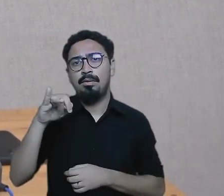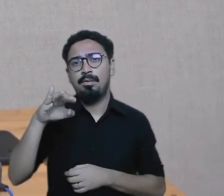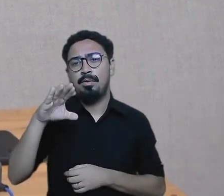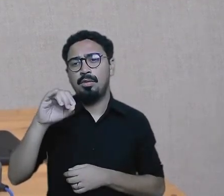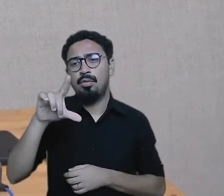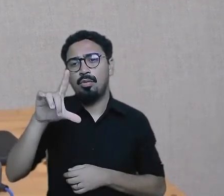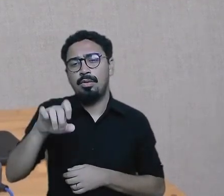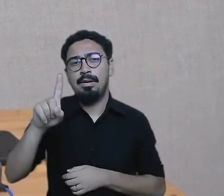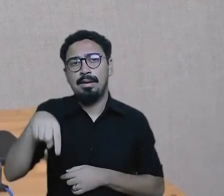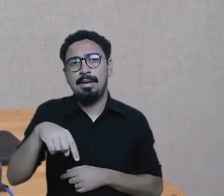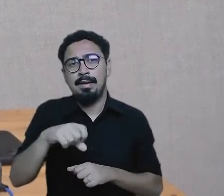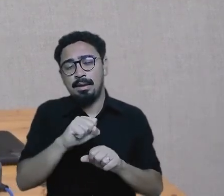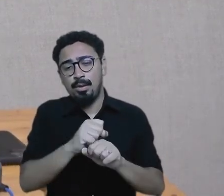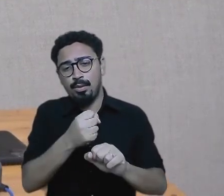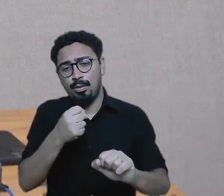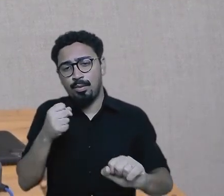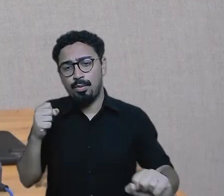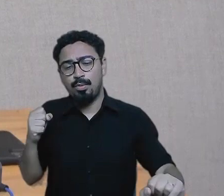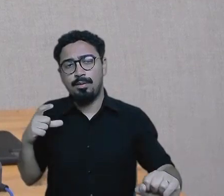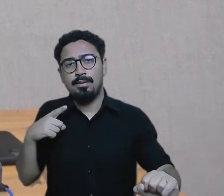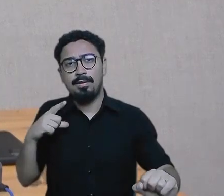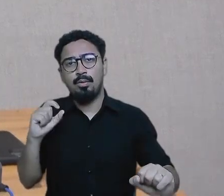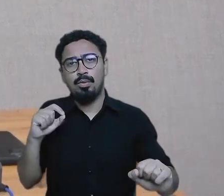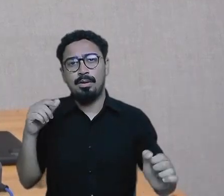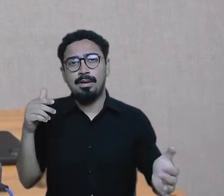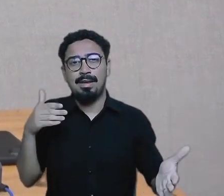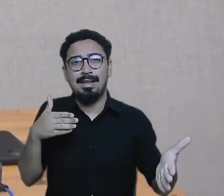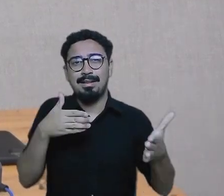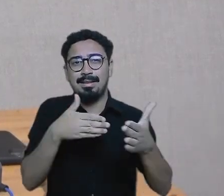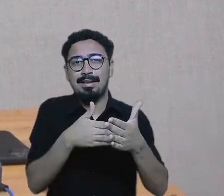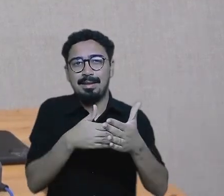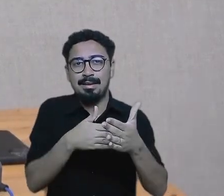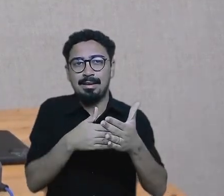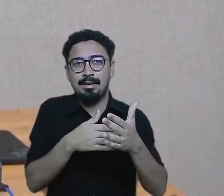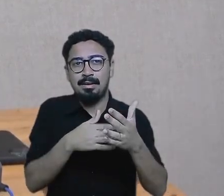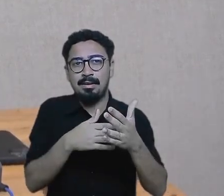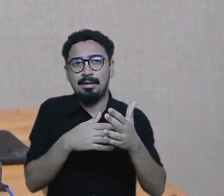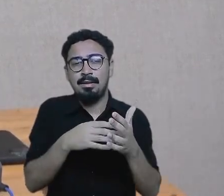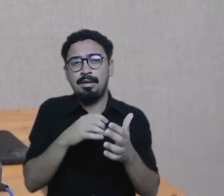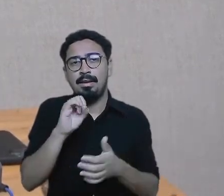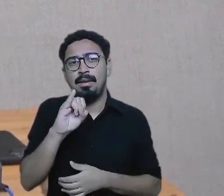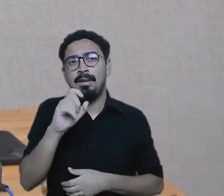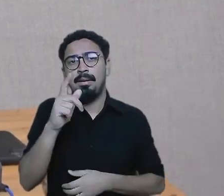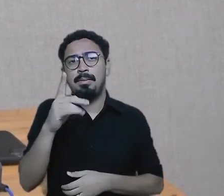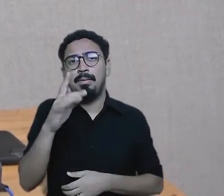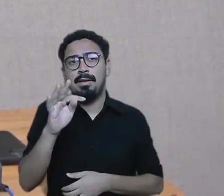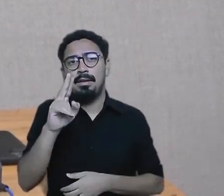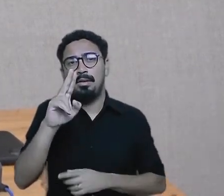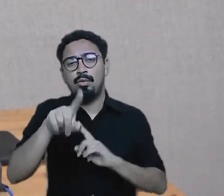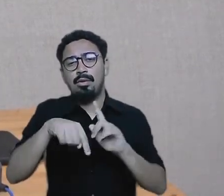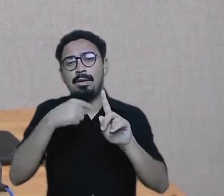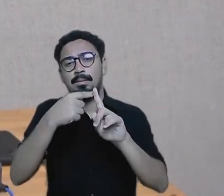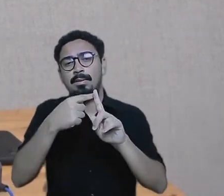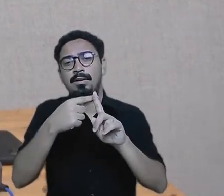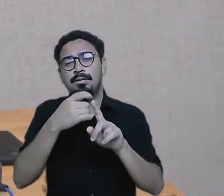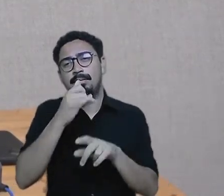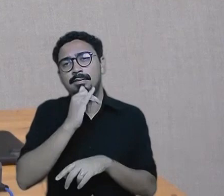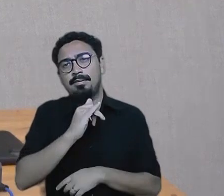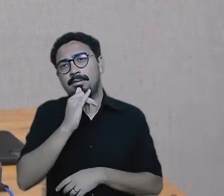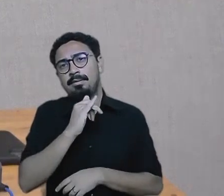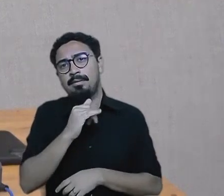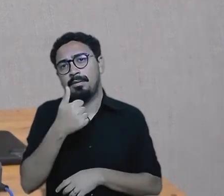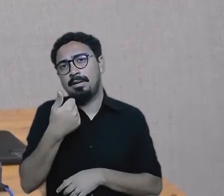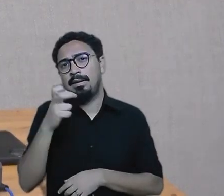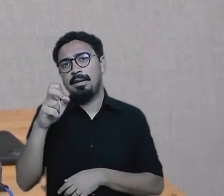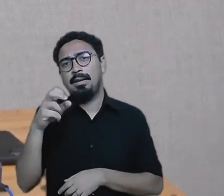colocou a marra que pode ser até um IPTU a mais Então você casa lá paga essas Pontas de picolé vamos dizer que é 15 mil